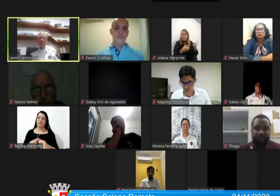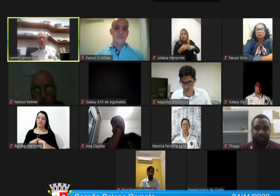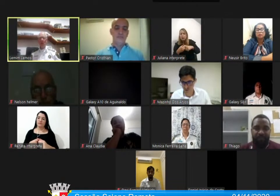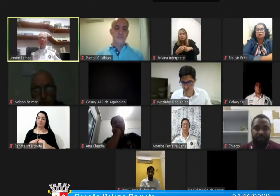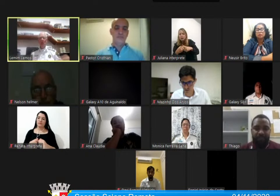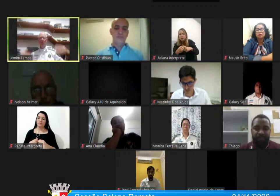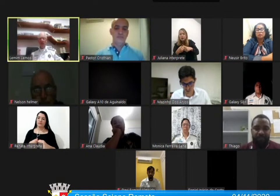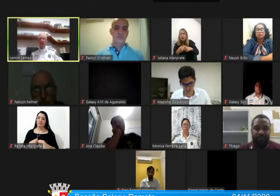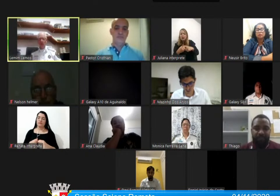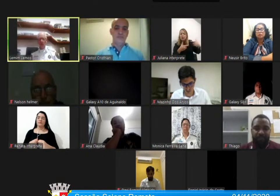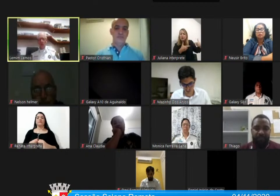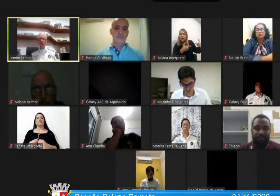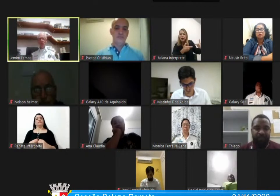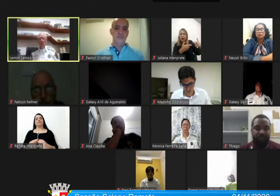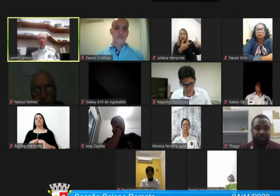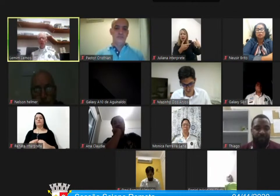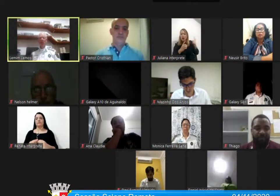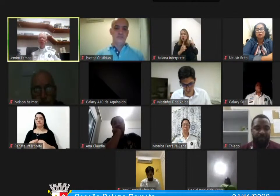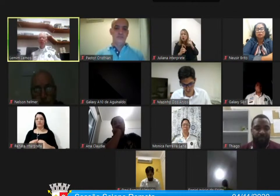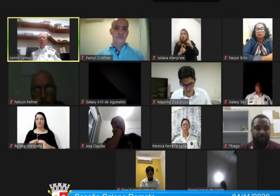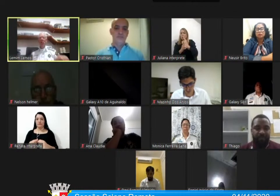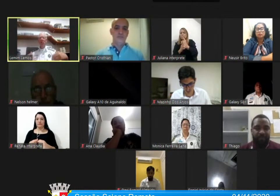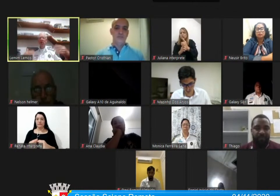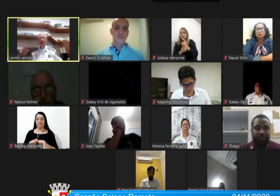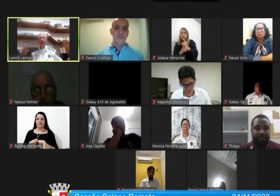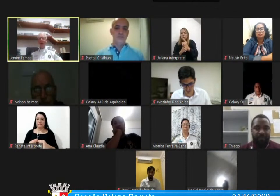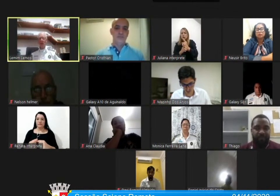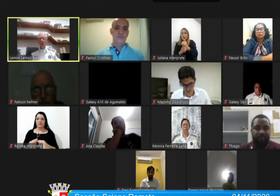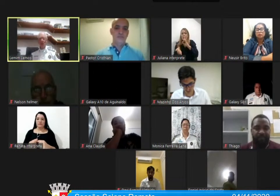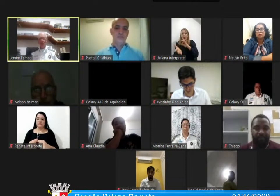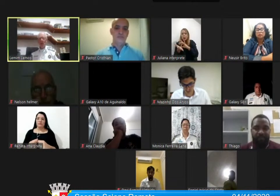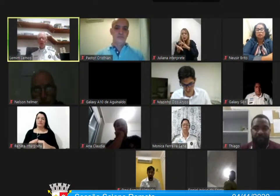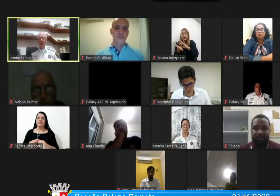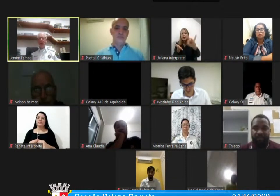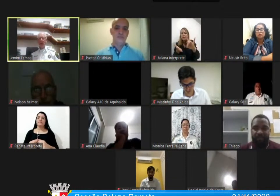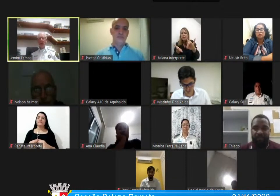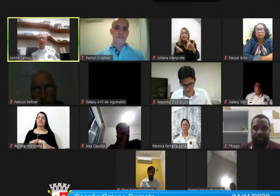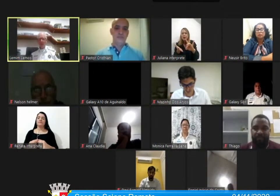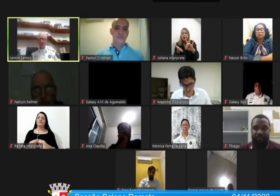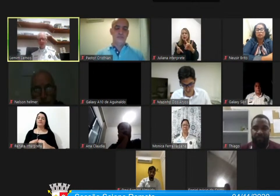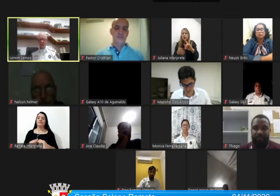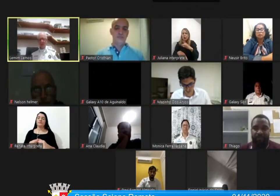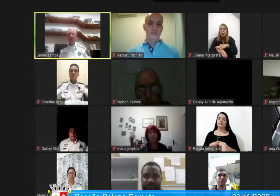um inimigo ferido, um inimigo gelado, e aquele